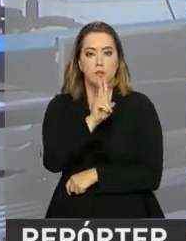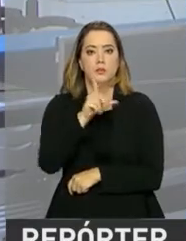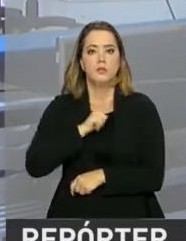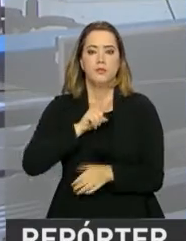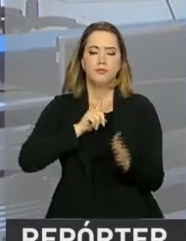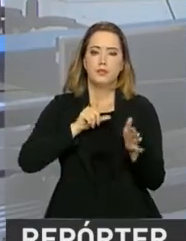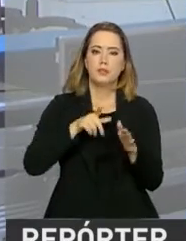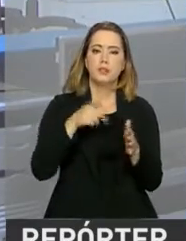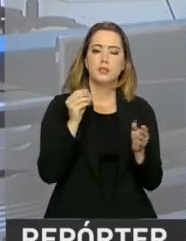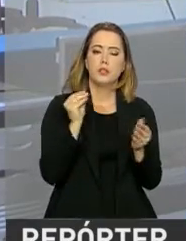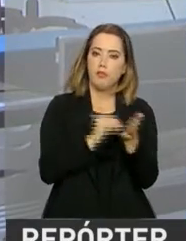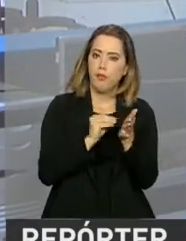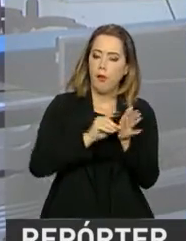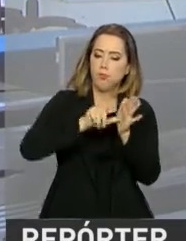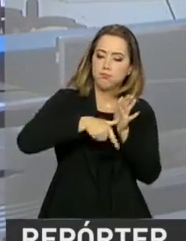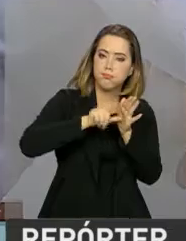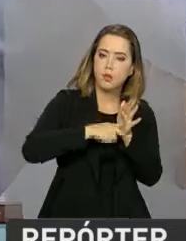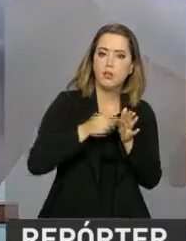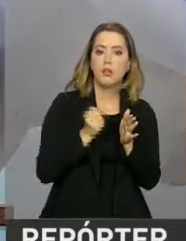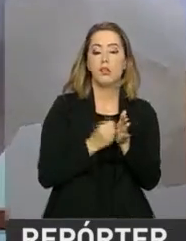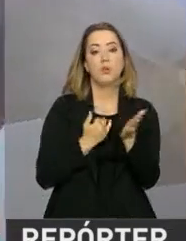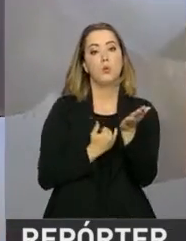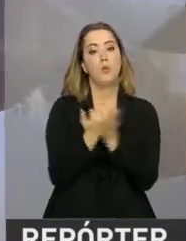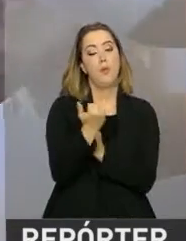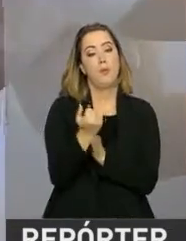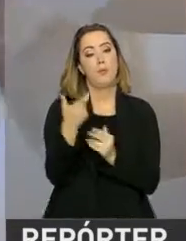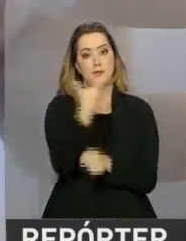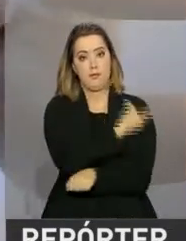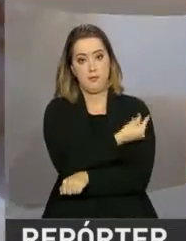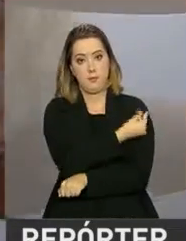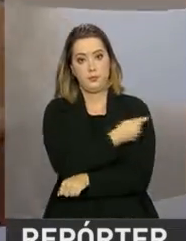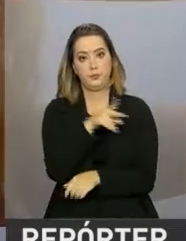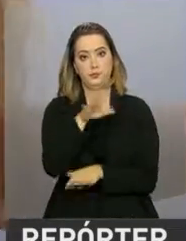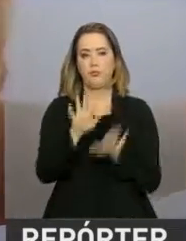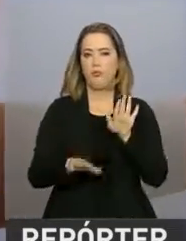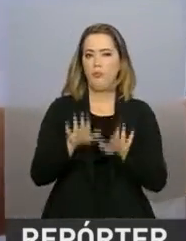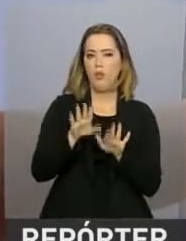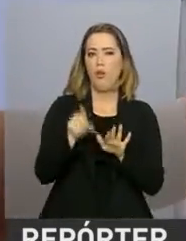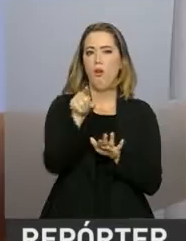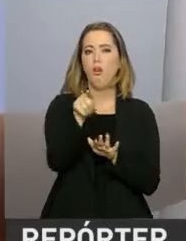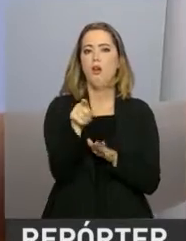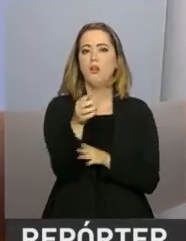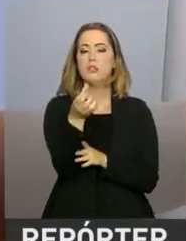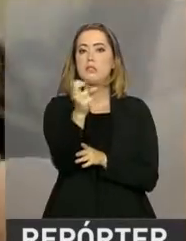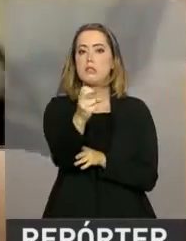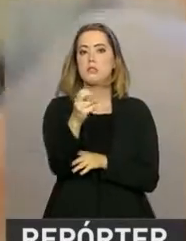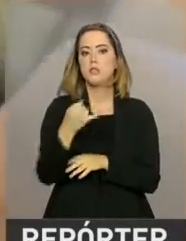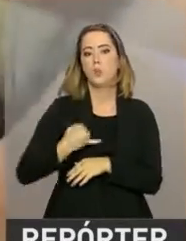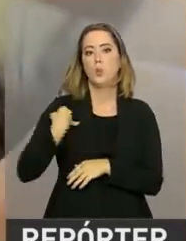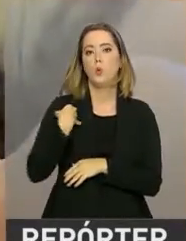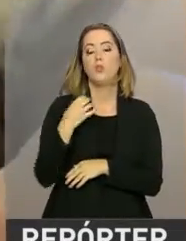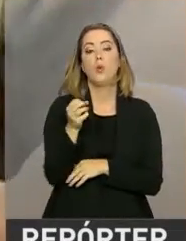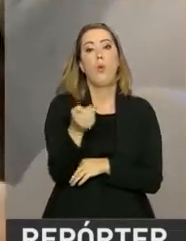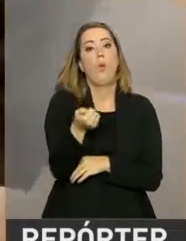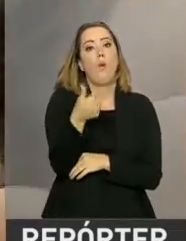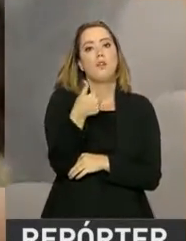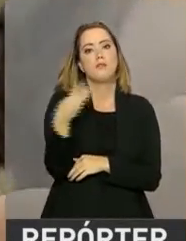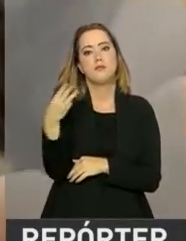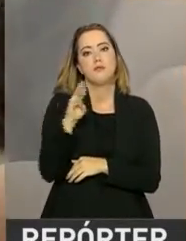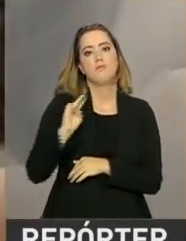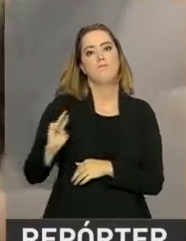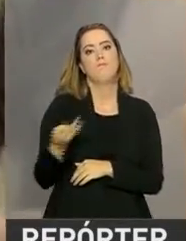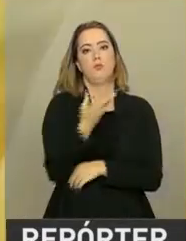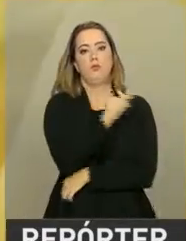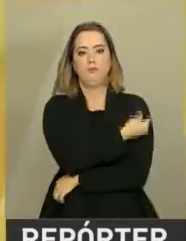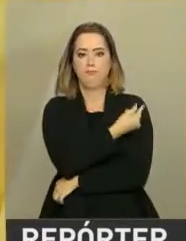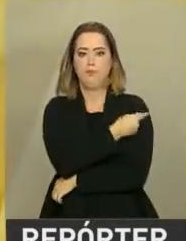ou que devem começar a ser aplicadas. Um balanço parcial mostra que as crianças de até 5 anos já receberam quase 3 milhões de doses.